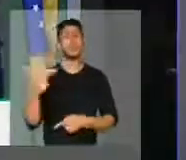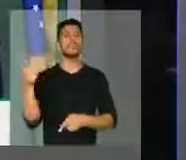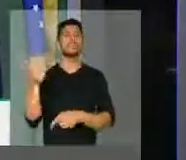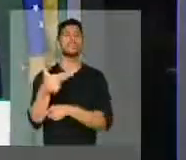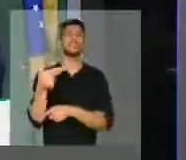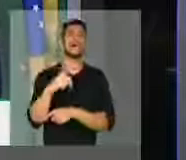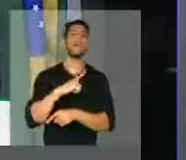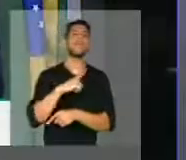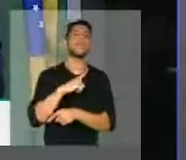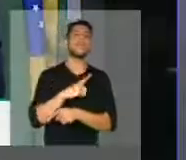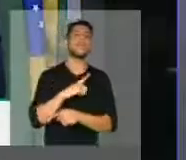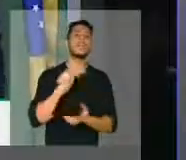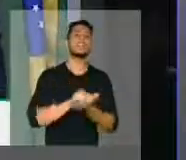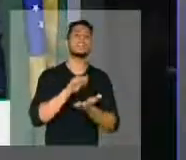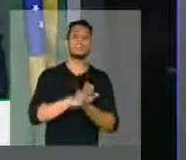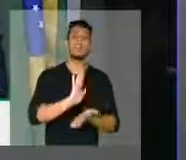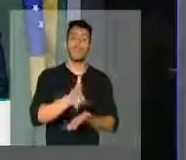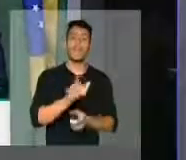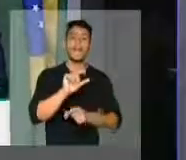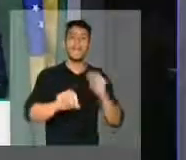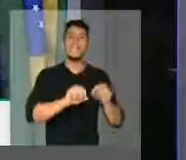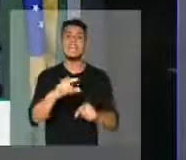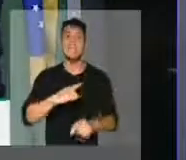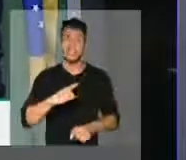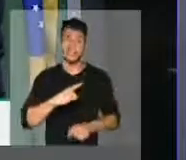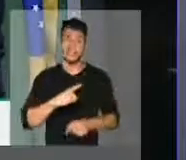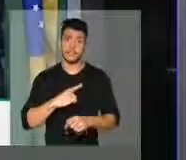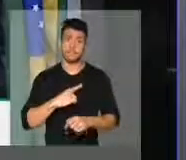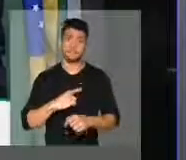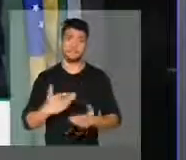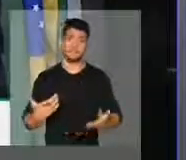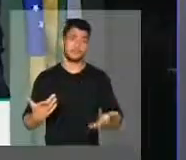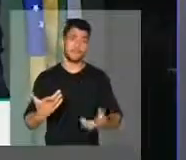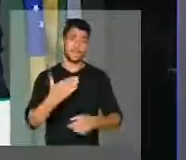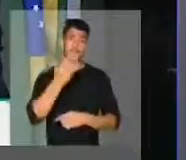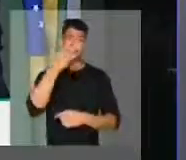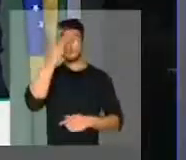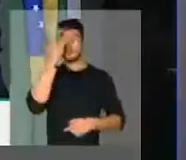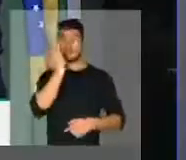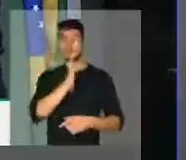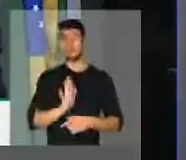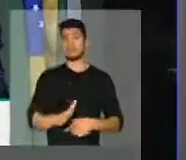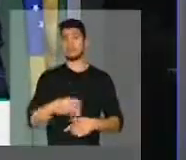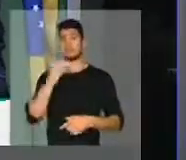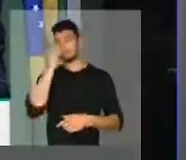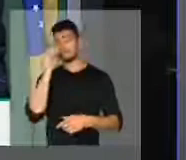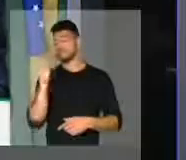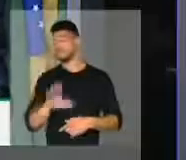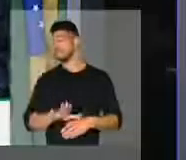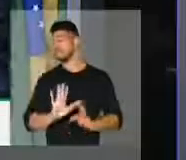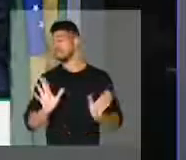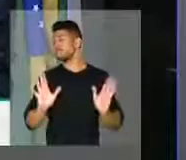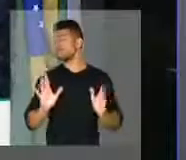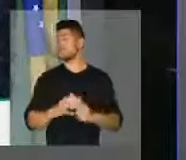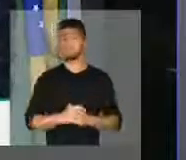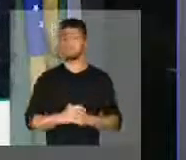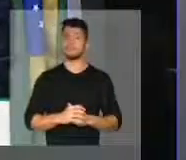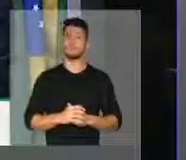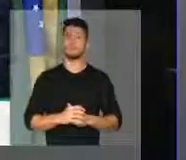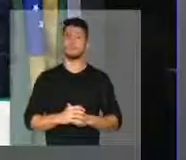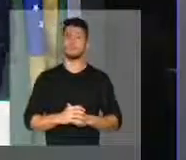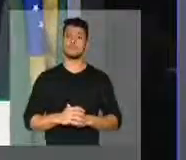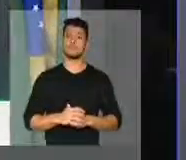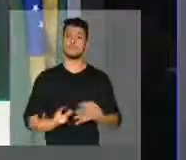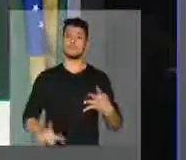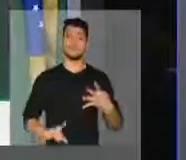estão registradas e com quem estão essas armas. O brasileiro aqui parece que ignora isso, né? Prefere viver na